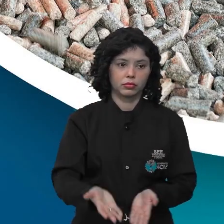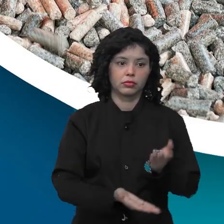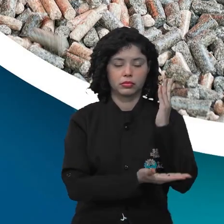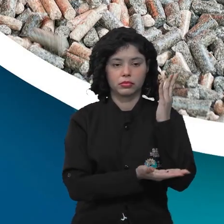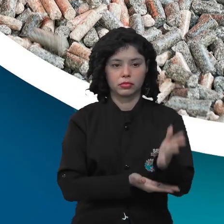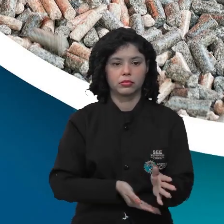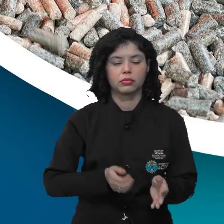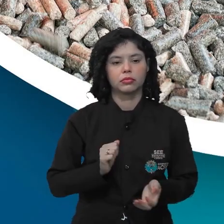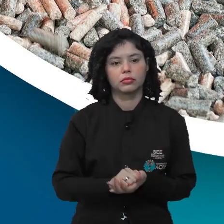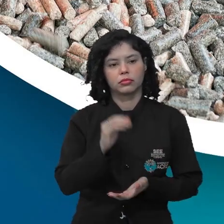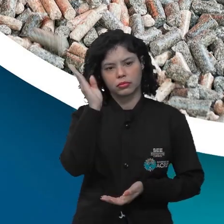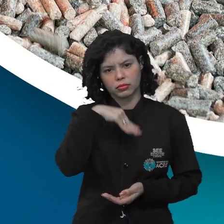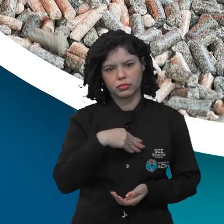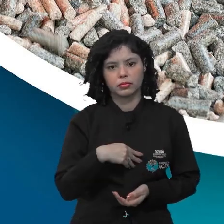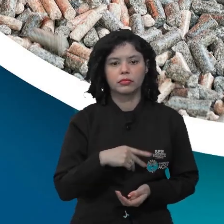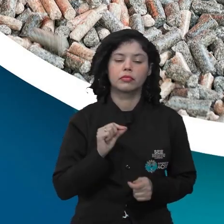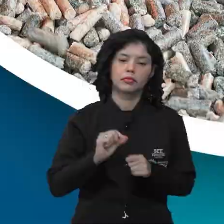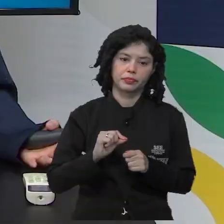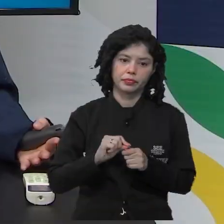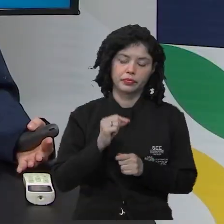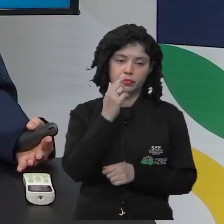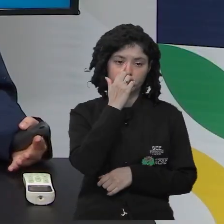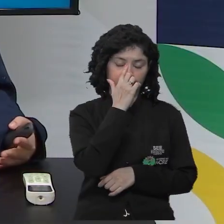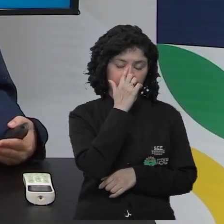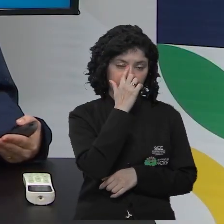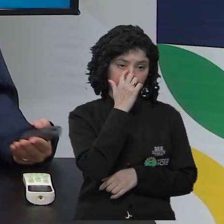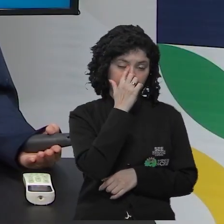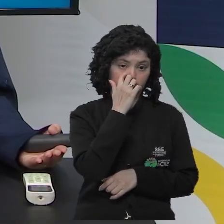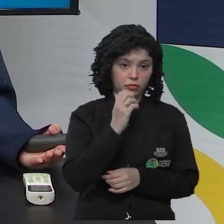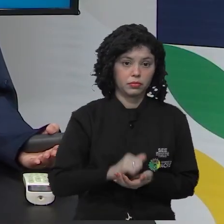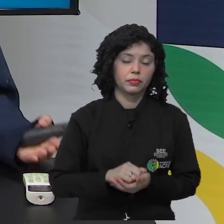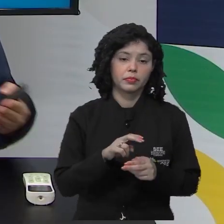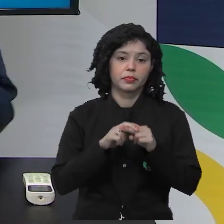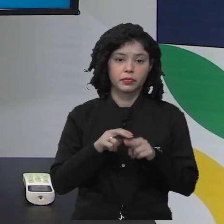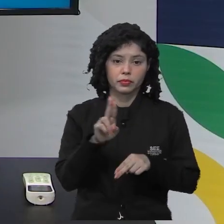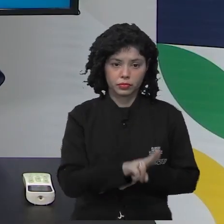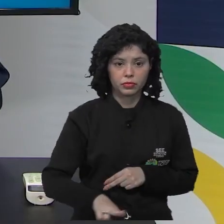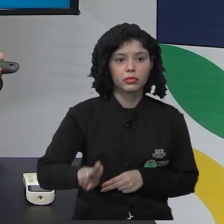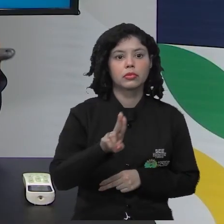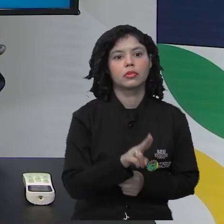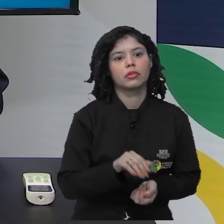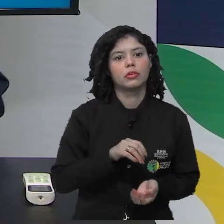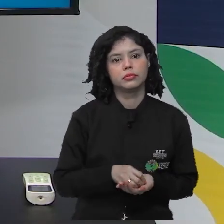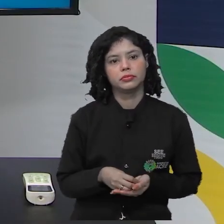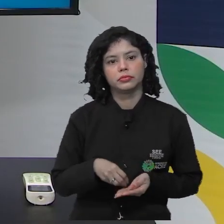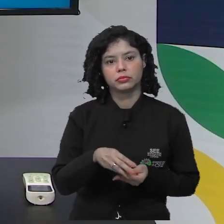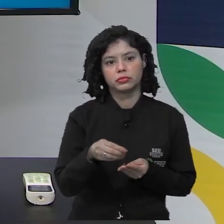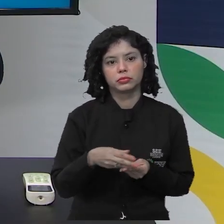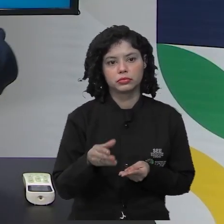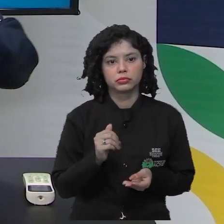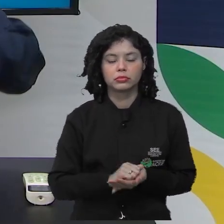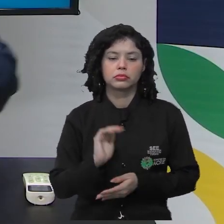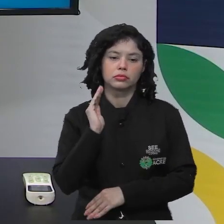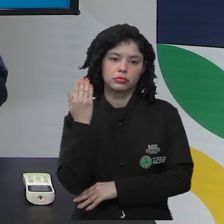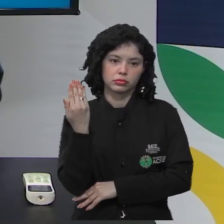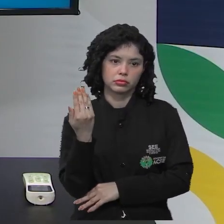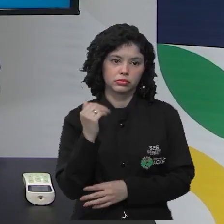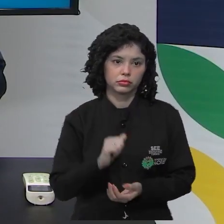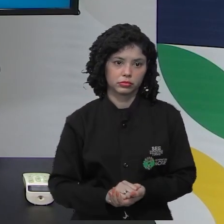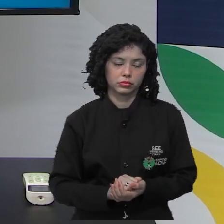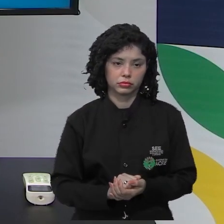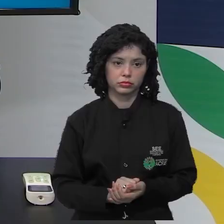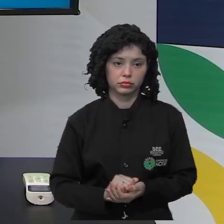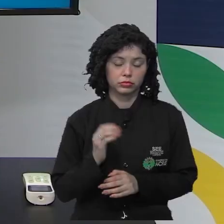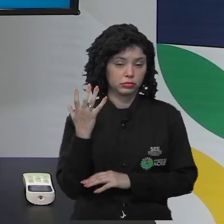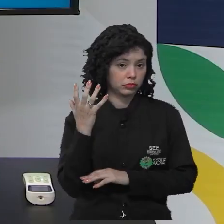causar desmatamento se for mal planejado. Né? Por isso que o ideal é utilizar os restos, né, resto de madeira, resto